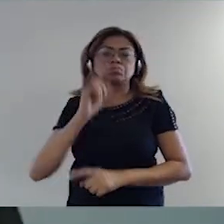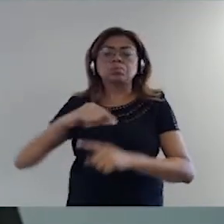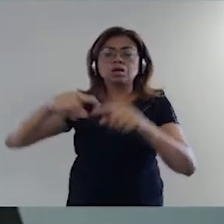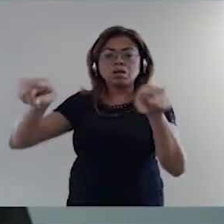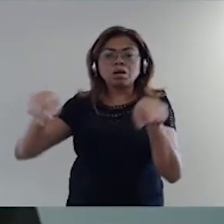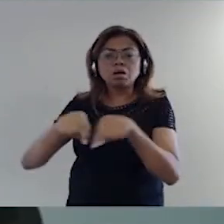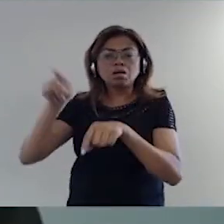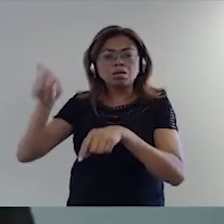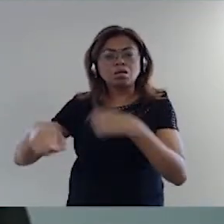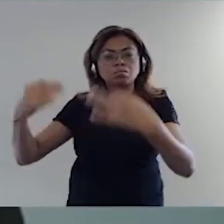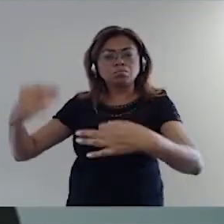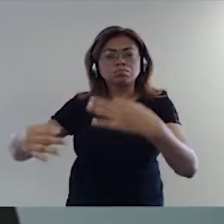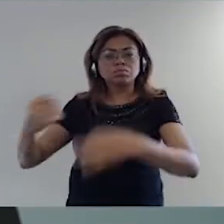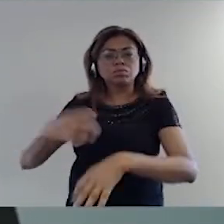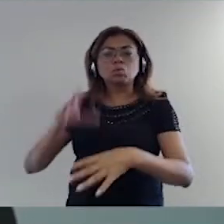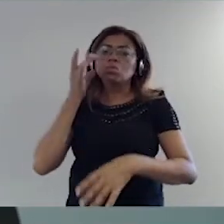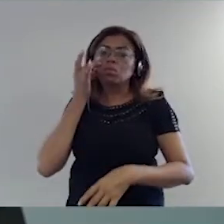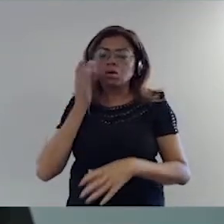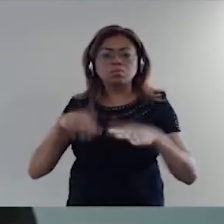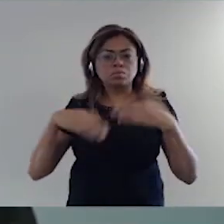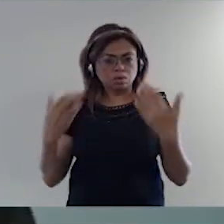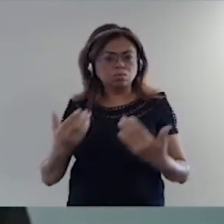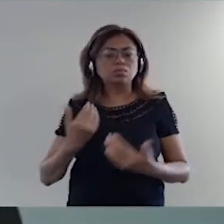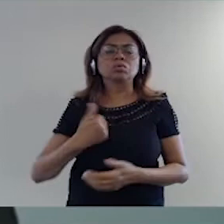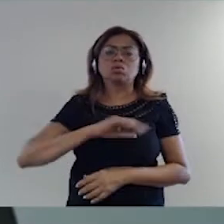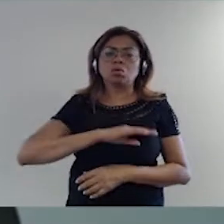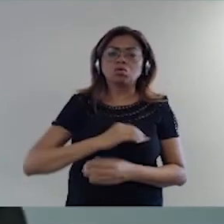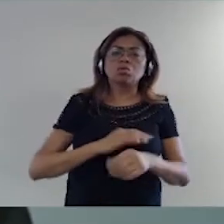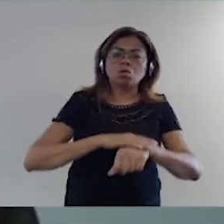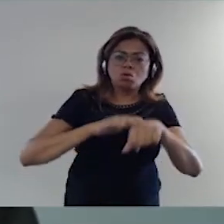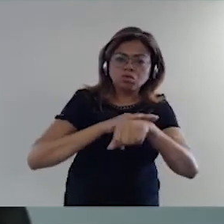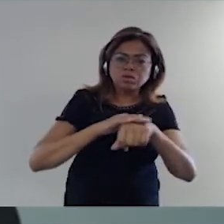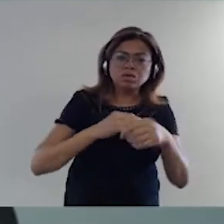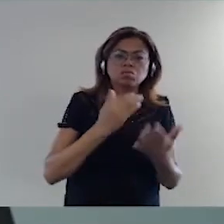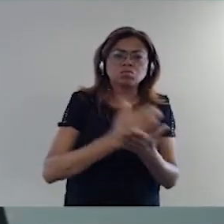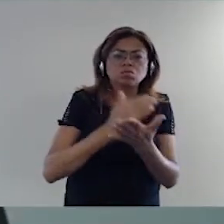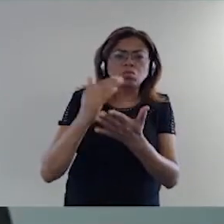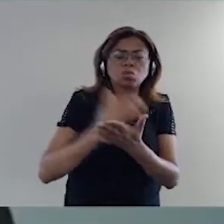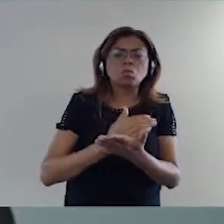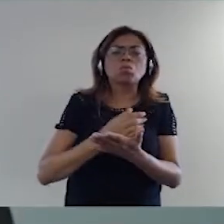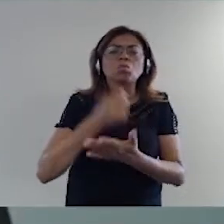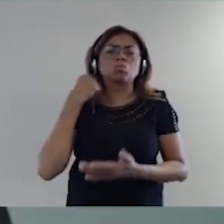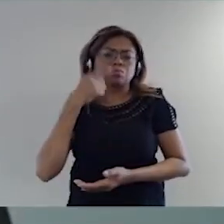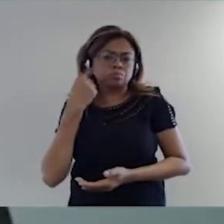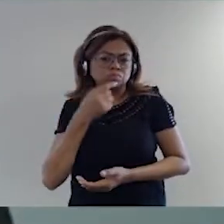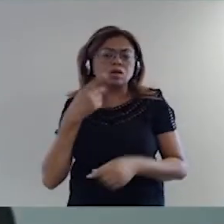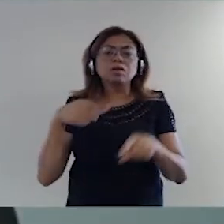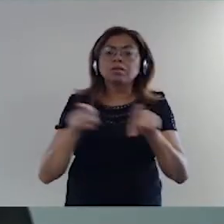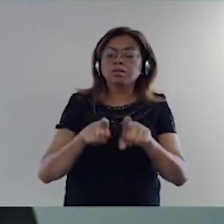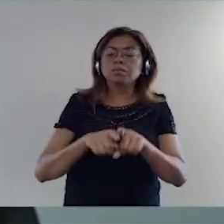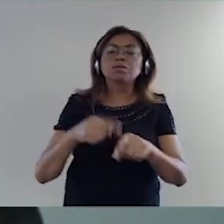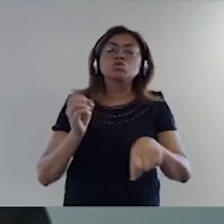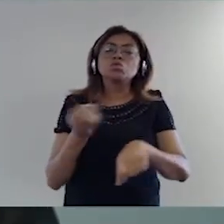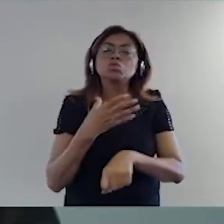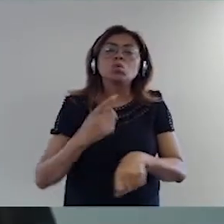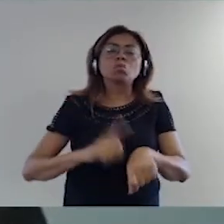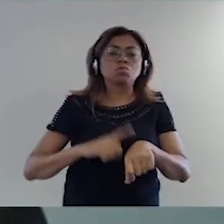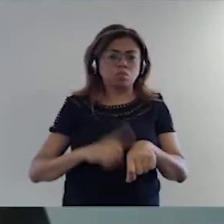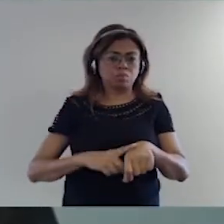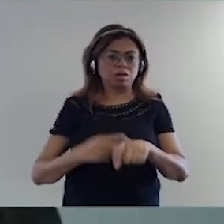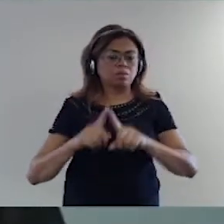audiência. Isso tem sido feito. Nós temos conversado com os colegas, orientado acerca desse novo momento. Mas